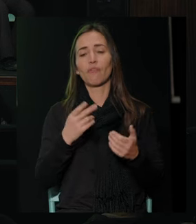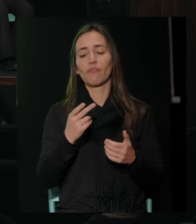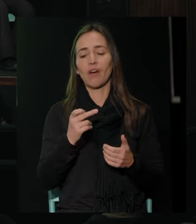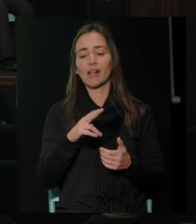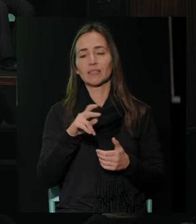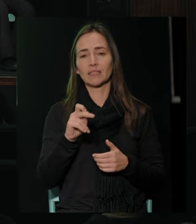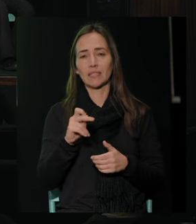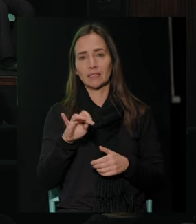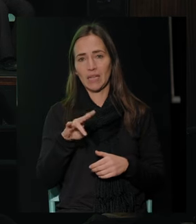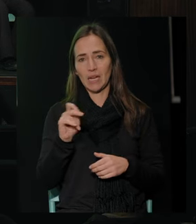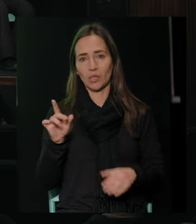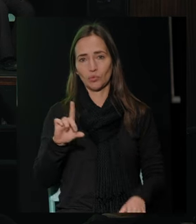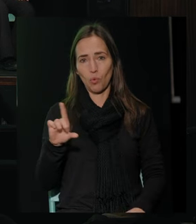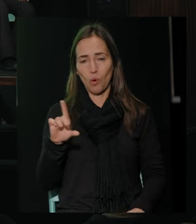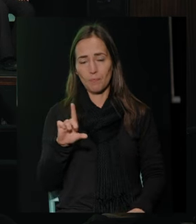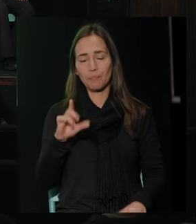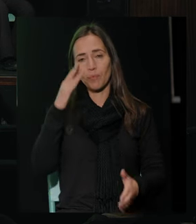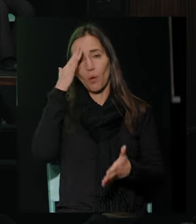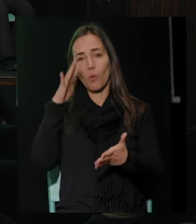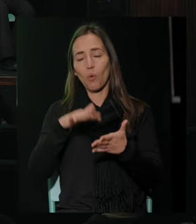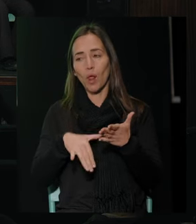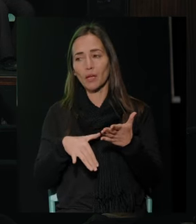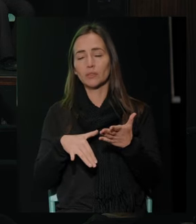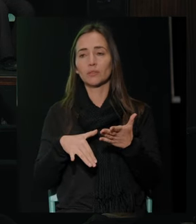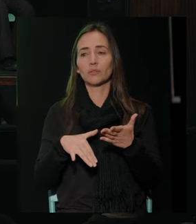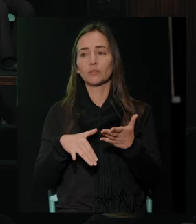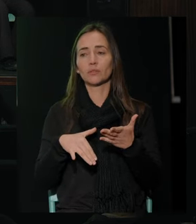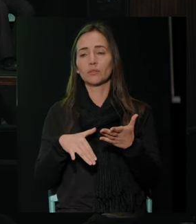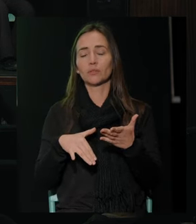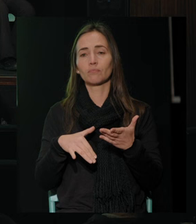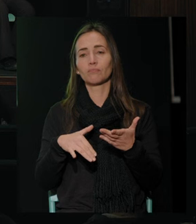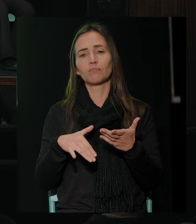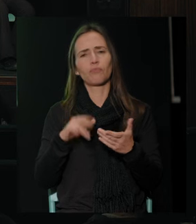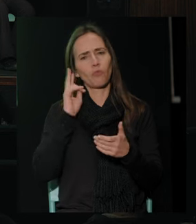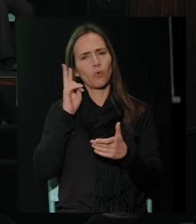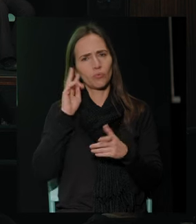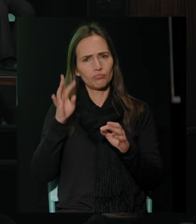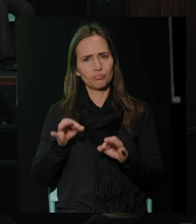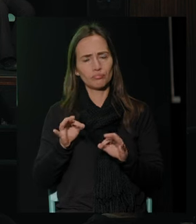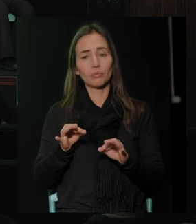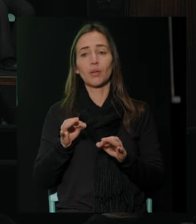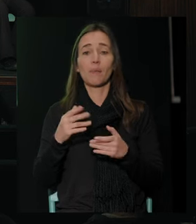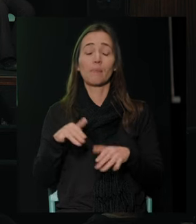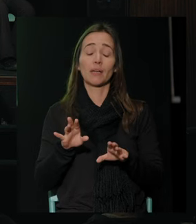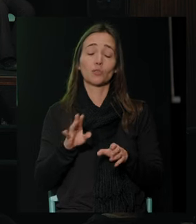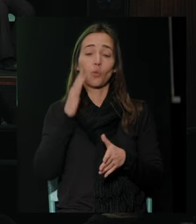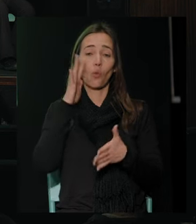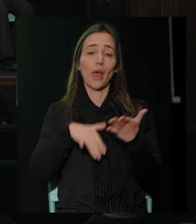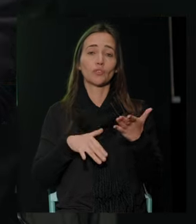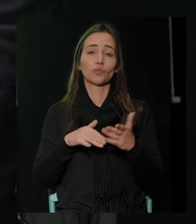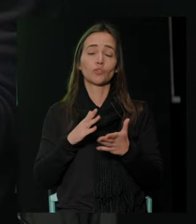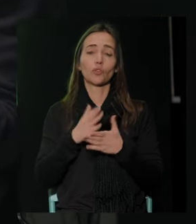em Lisboa, que é um colégio, enfim, de créditos firmados, mas é um colégio de elites, onde me